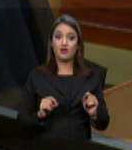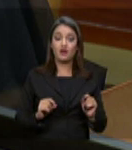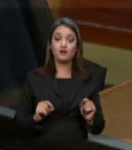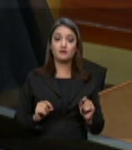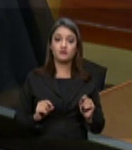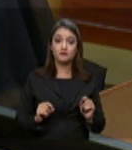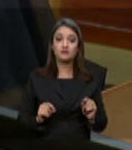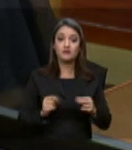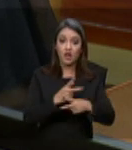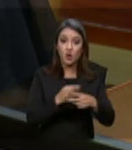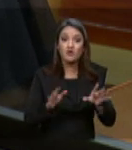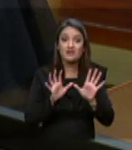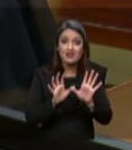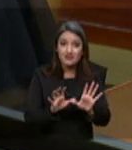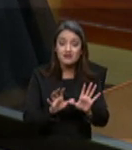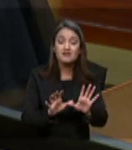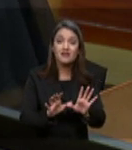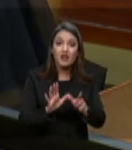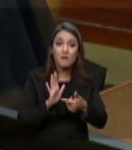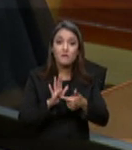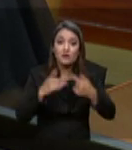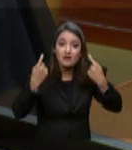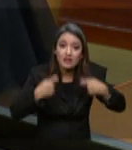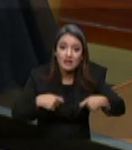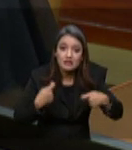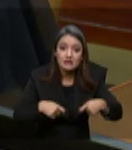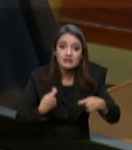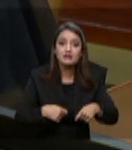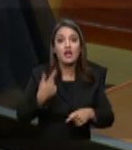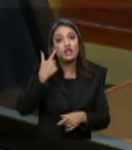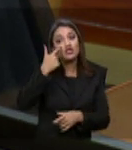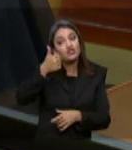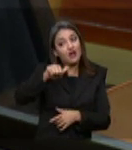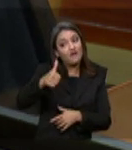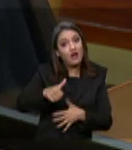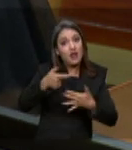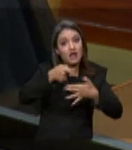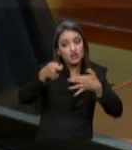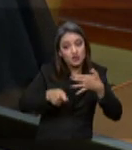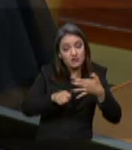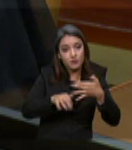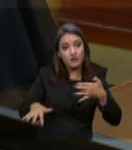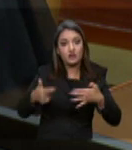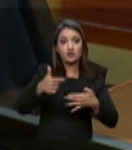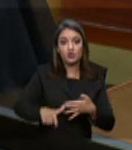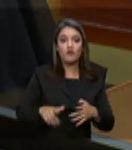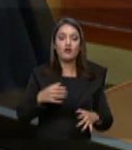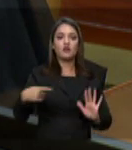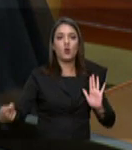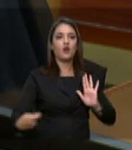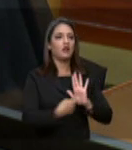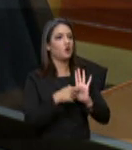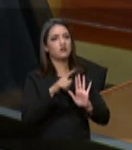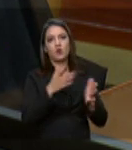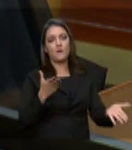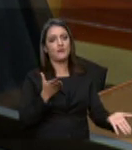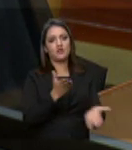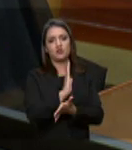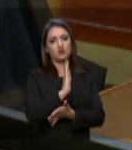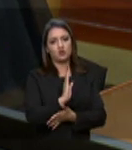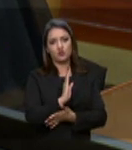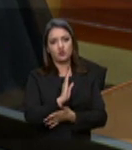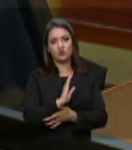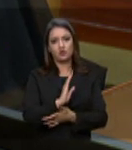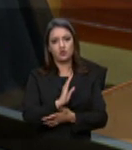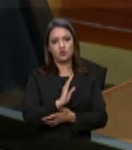esta que provoca uma necessidade de revisitar os Nossa jurisprudência julgo improcedente a denúncia oferecida em desfavor